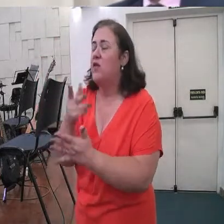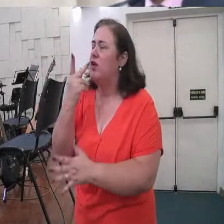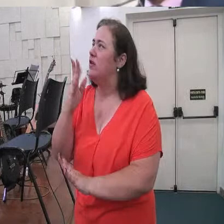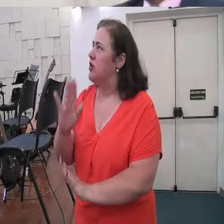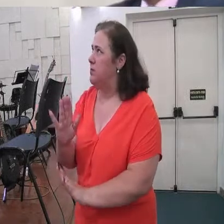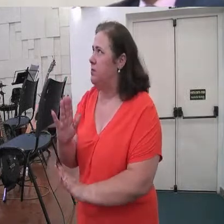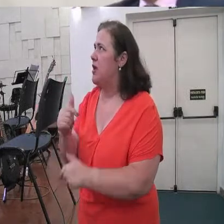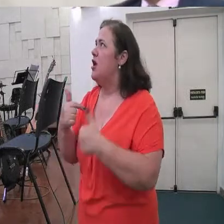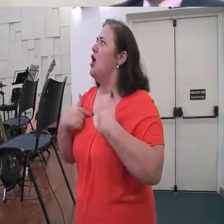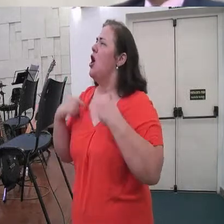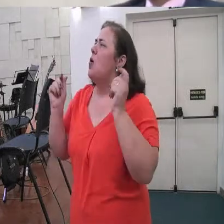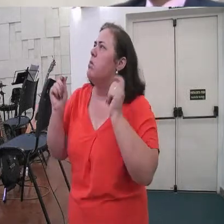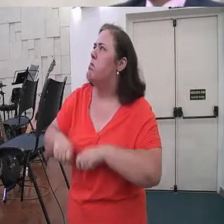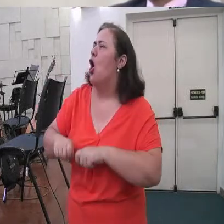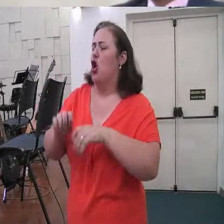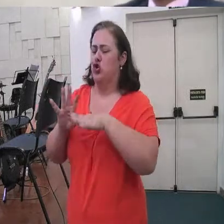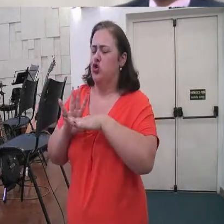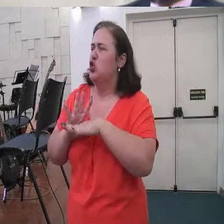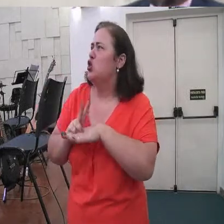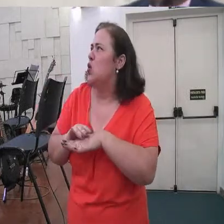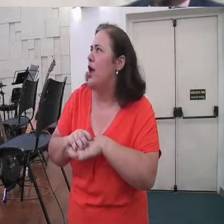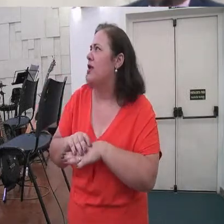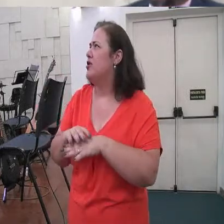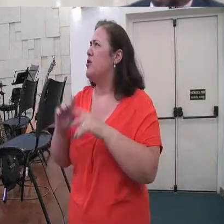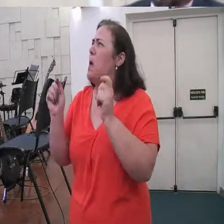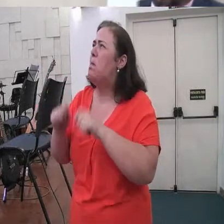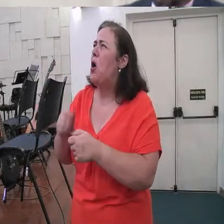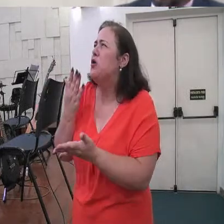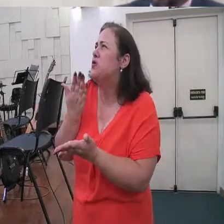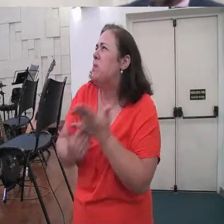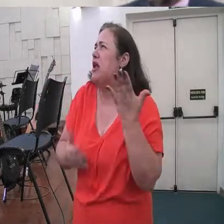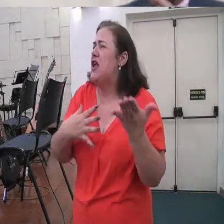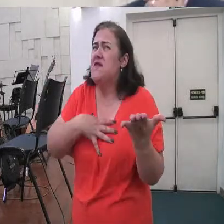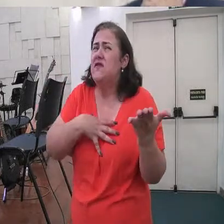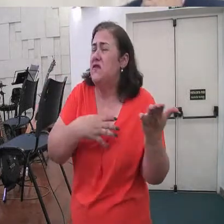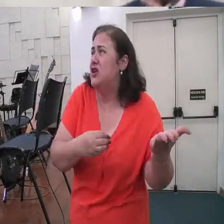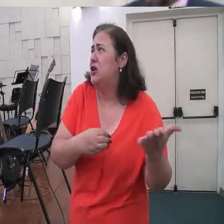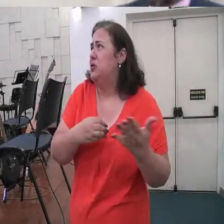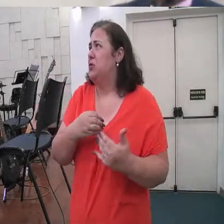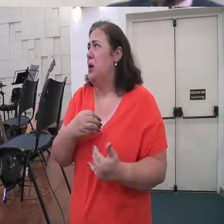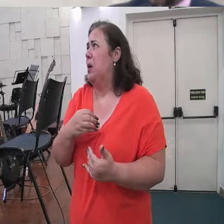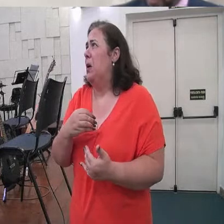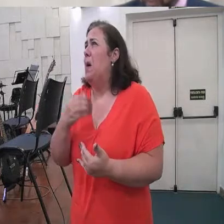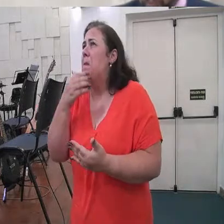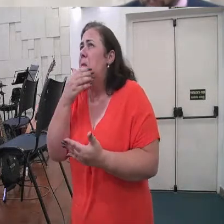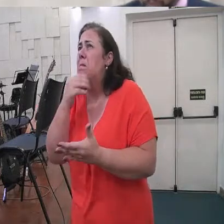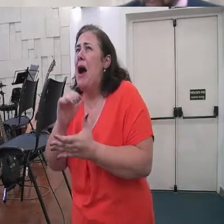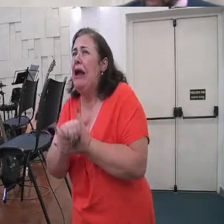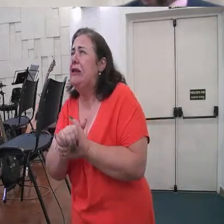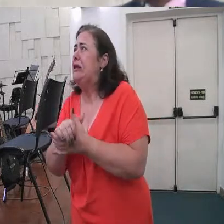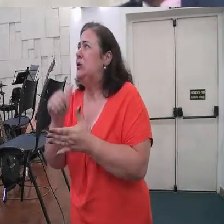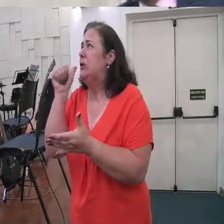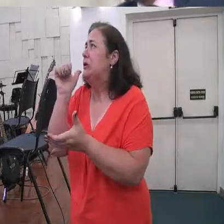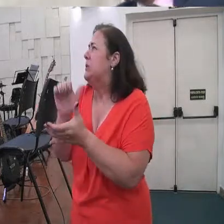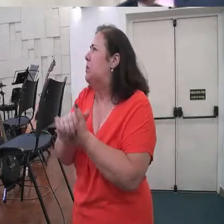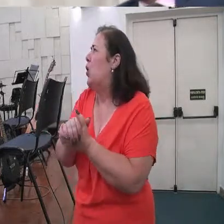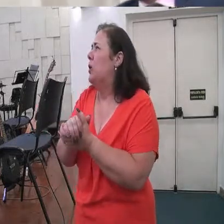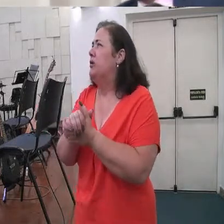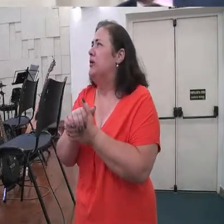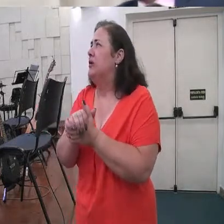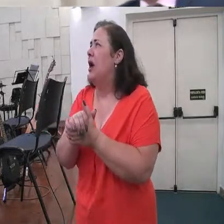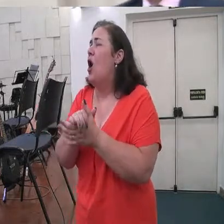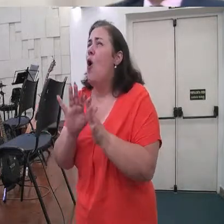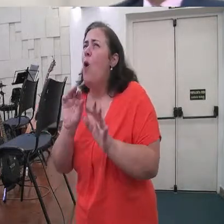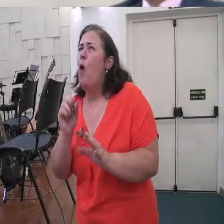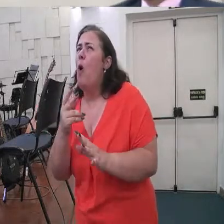emprego, eu posso perder meu filho, minha filha, eu posso perder um parente, eu posso ter todas as dificuldades do mundo,